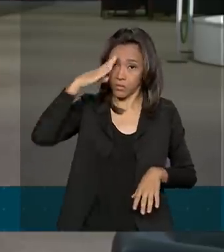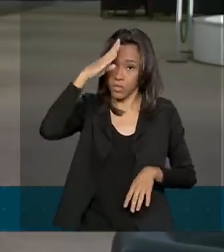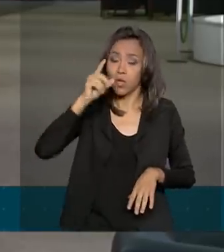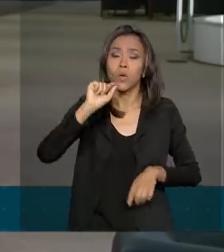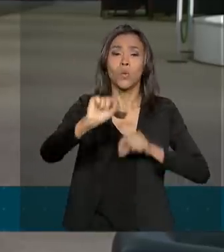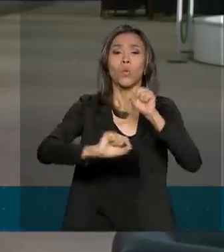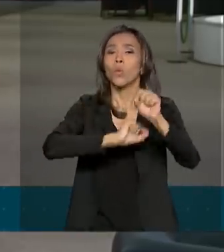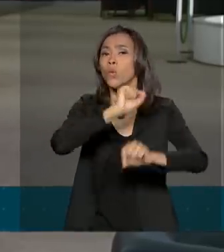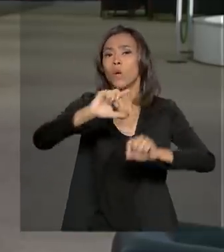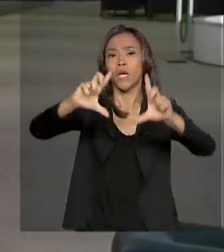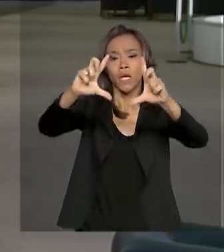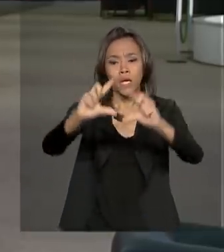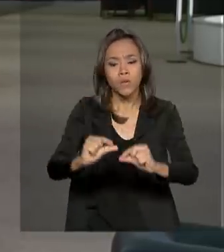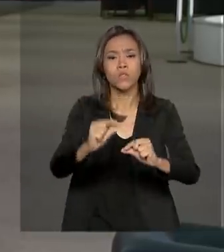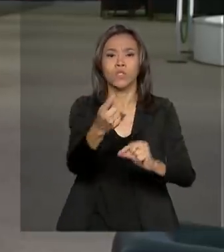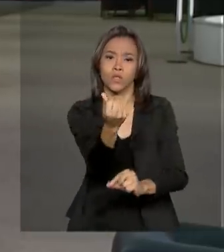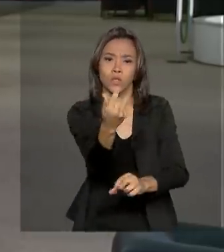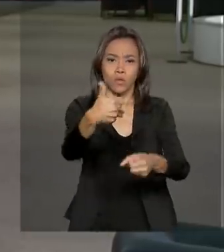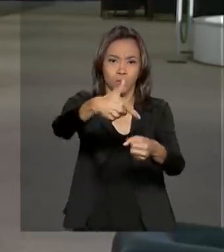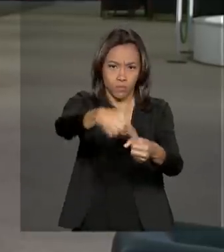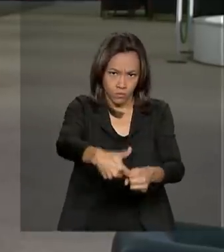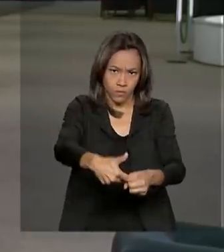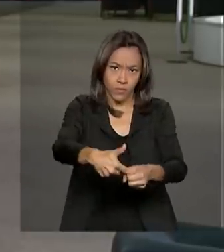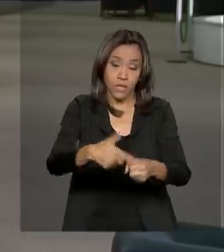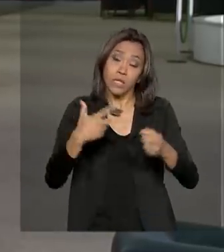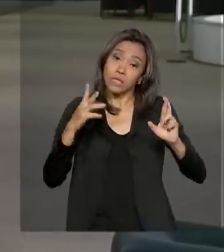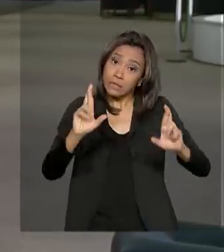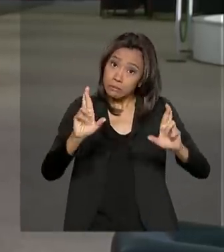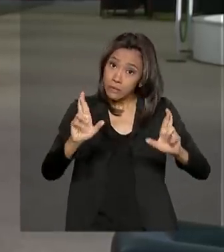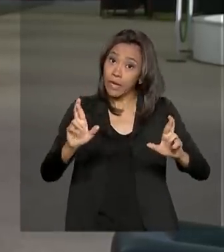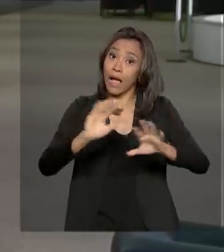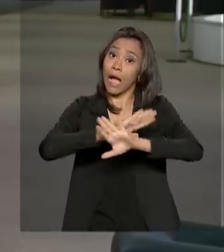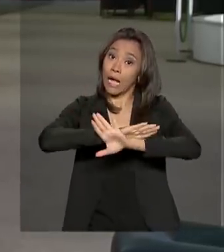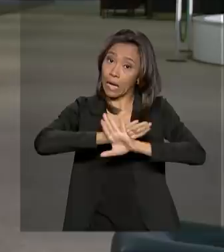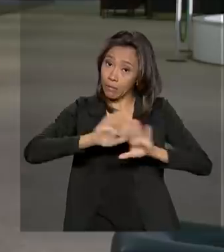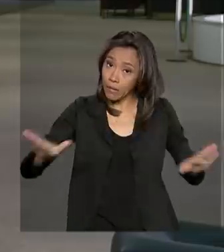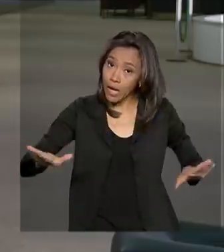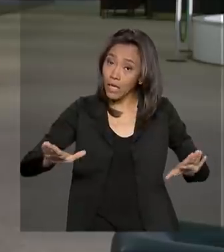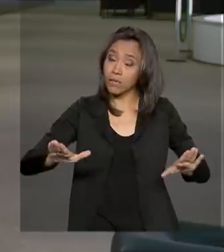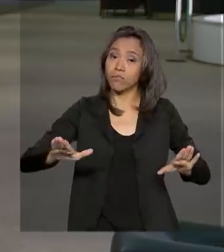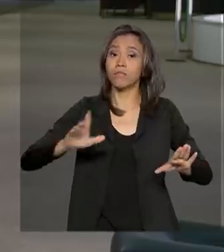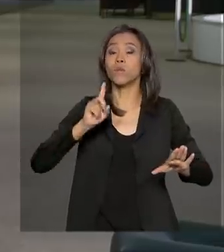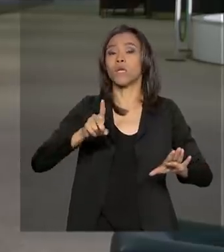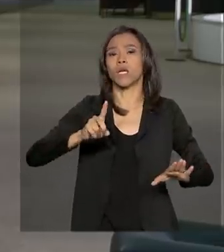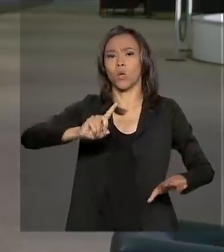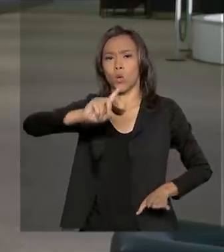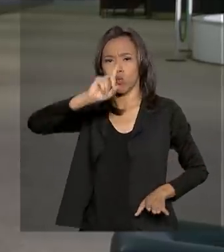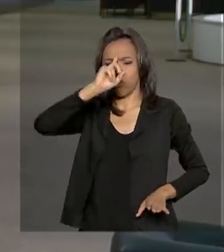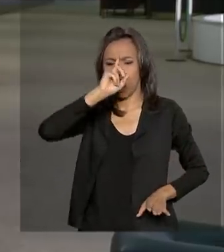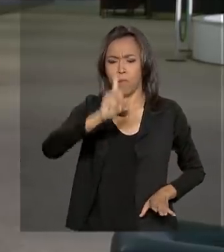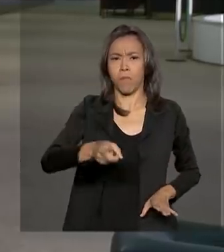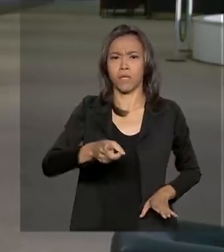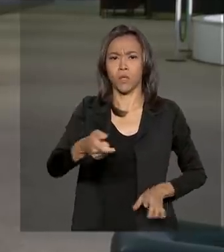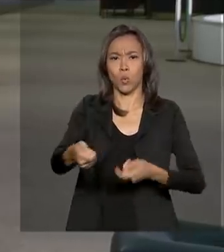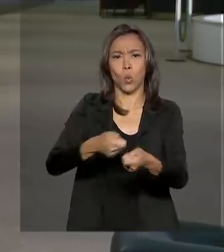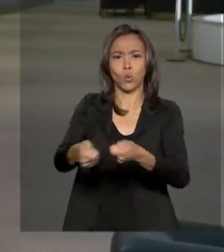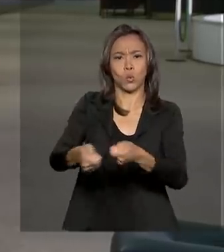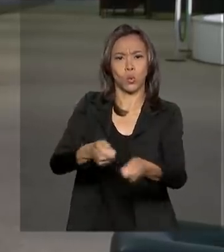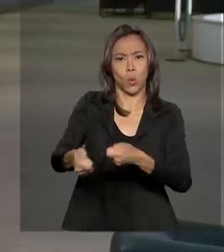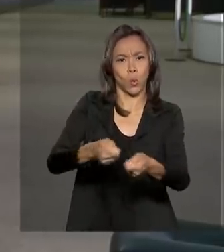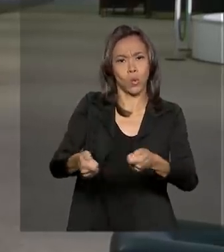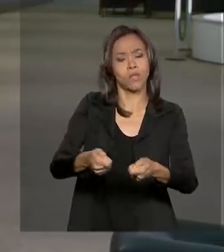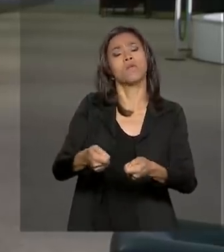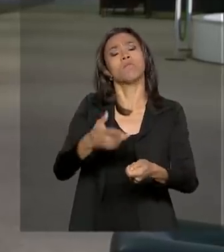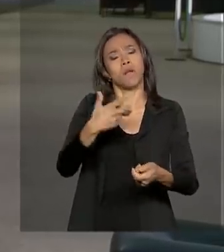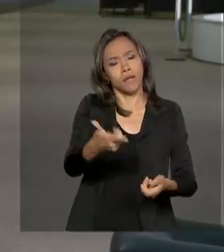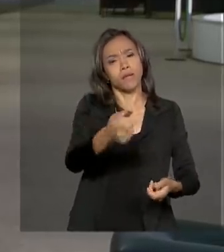dos combustíveis ele disse que espera acabar com o monopólio da distribuição e assim garantir que o preço mais